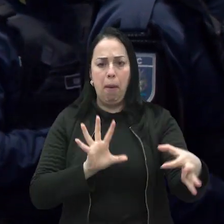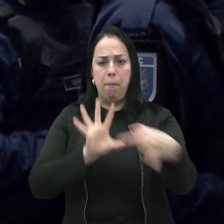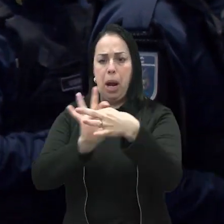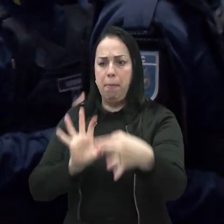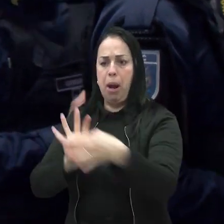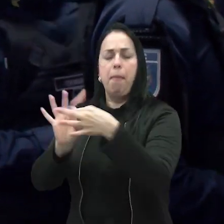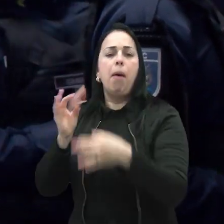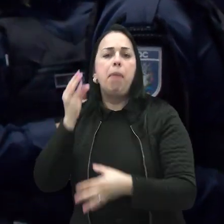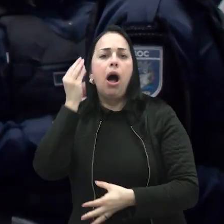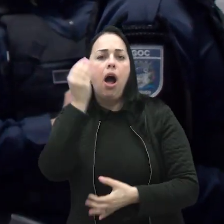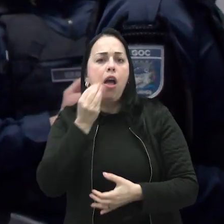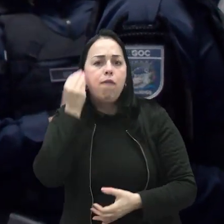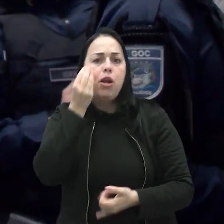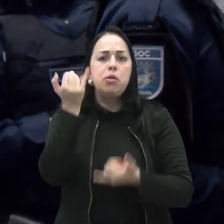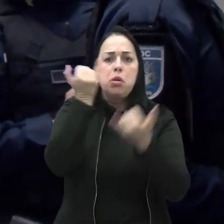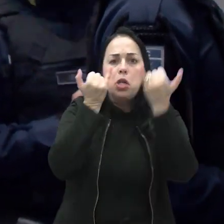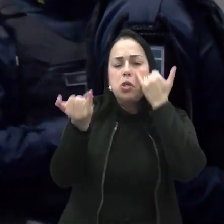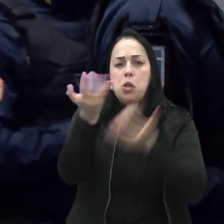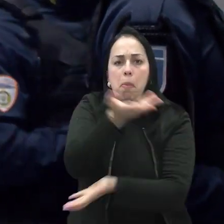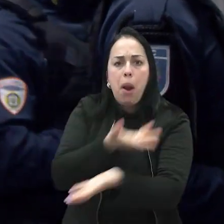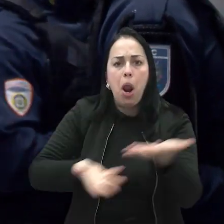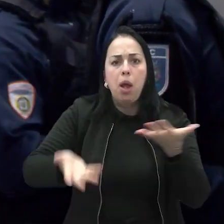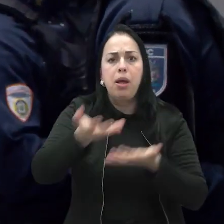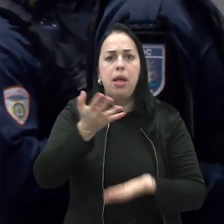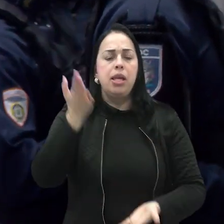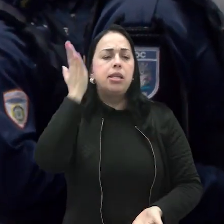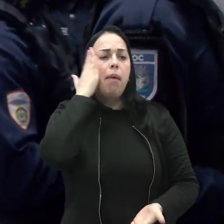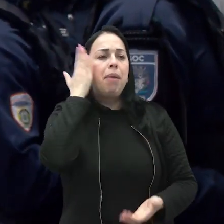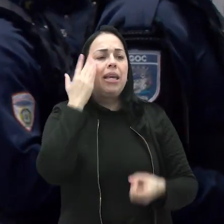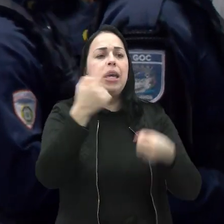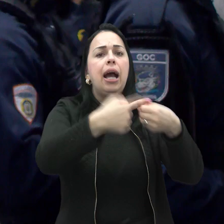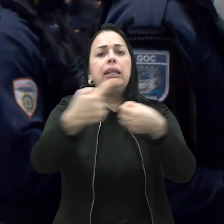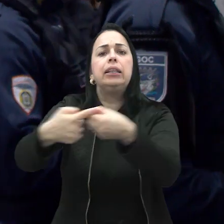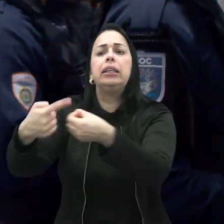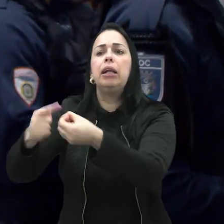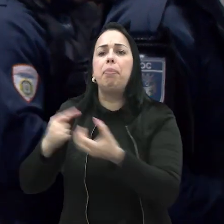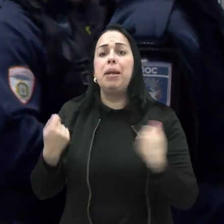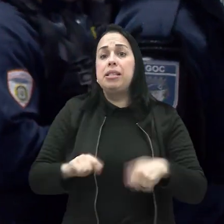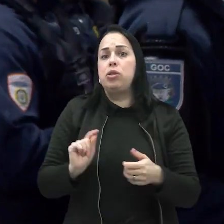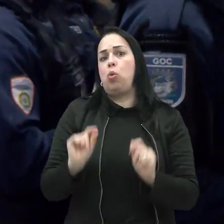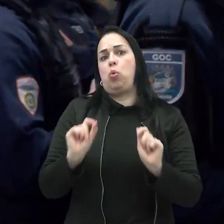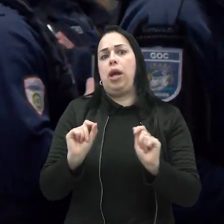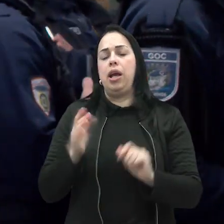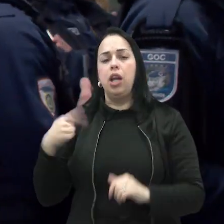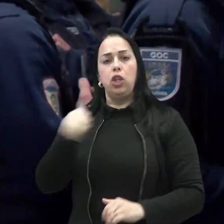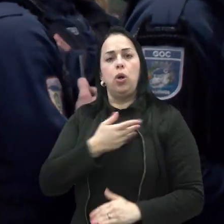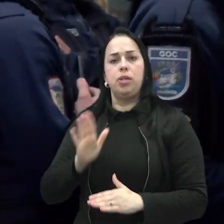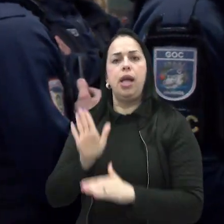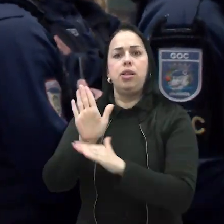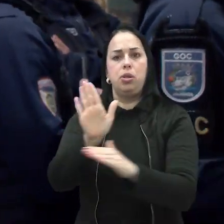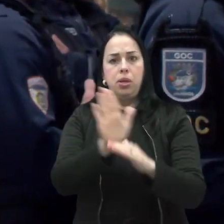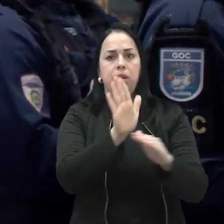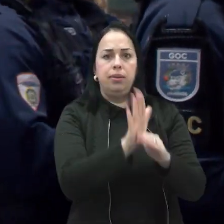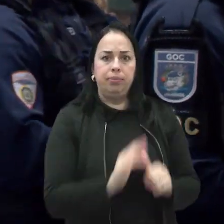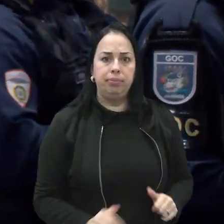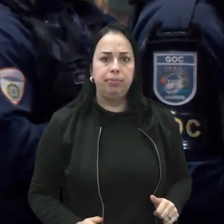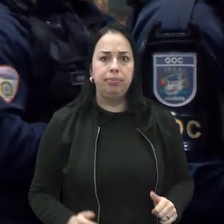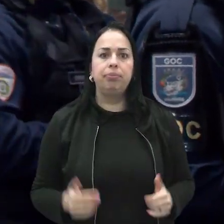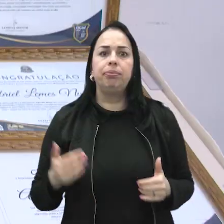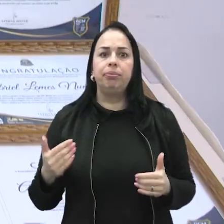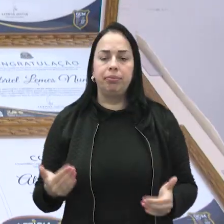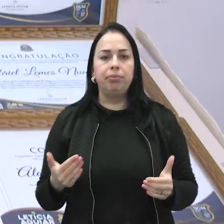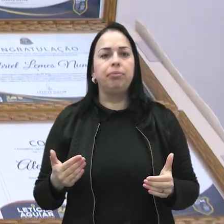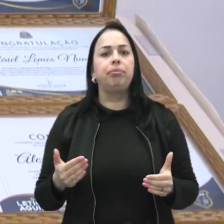é justamente para essa troca de informação e entender a demanda de cada cidade para que a gente possa ajudar de uma certa forma essa cidade